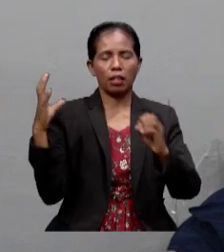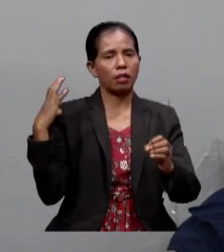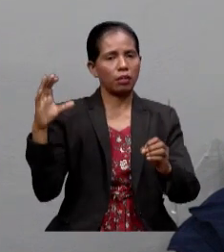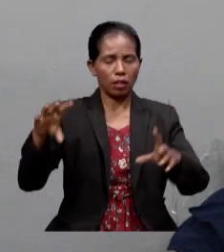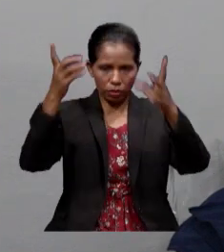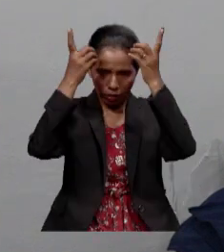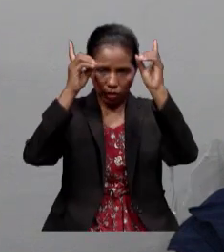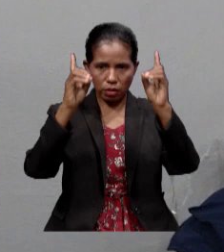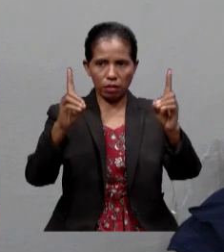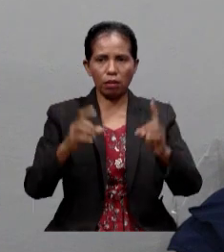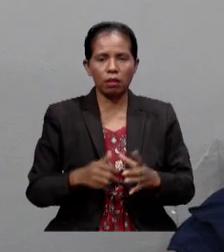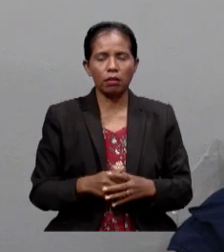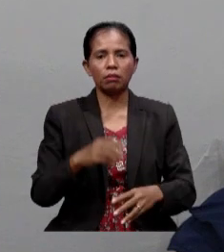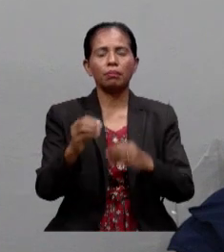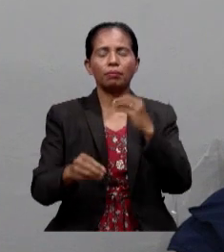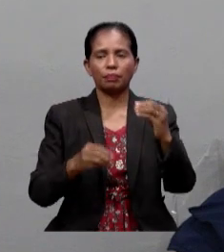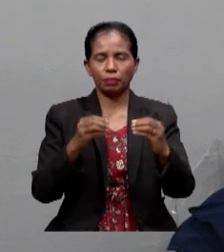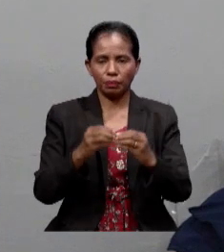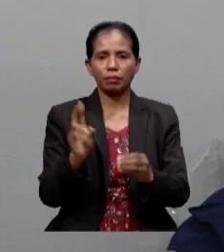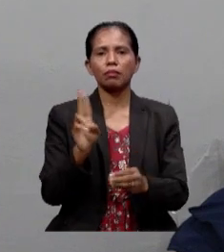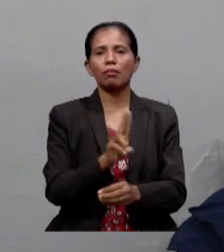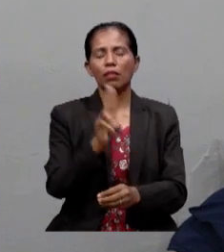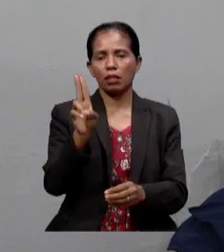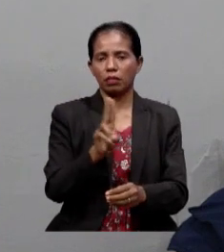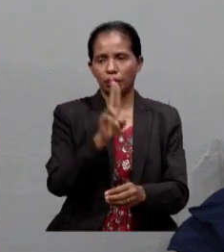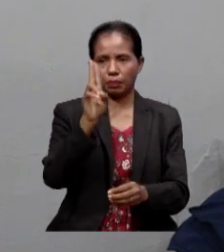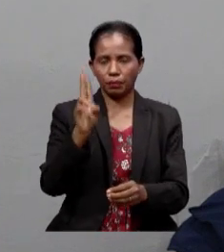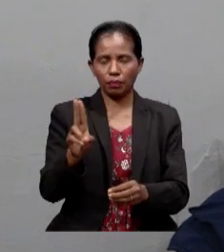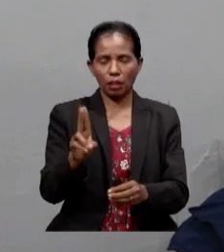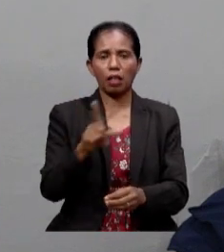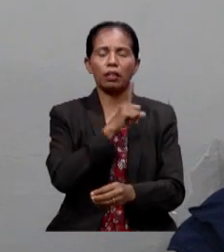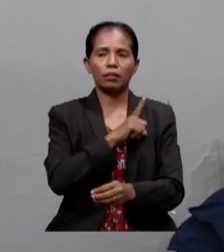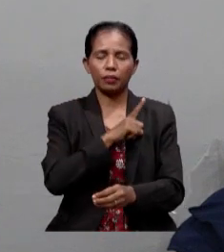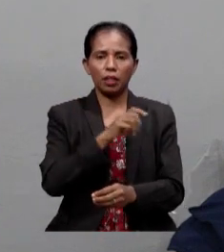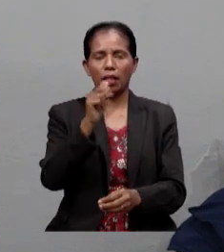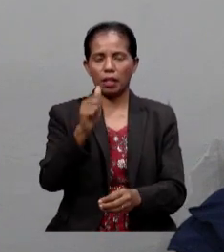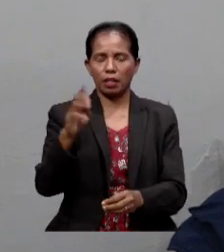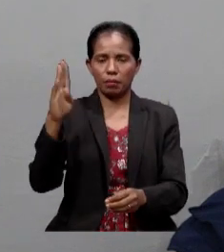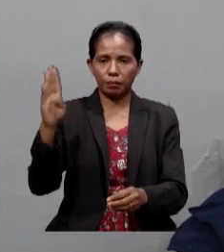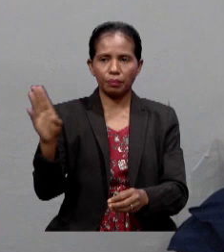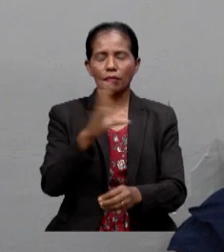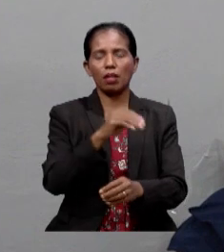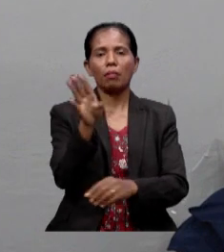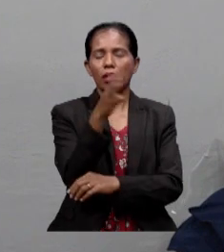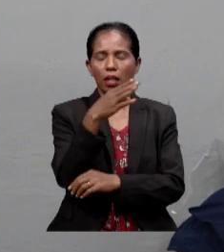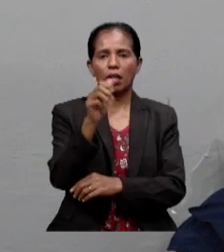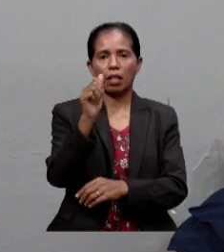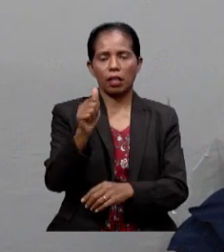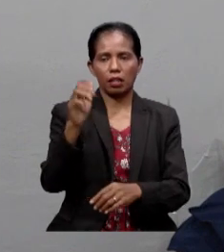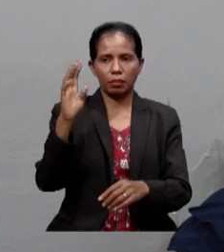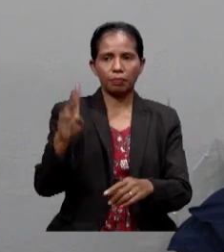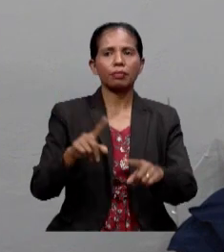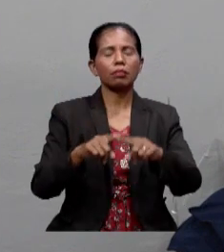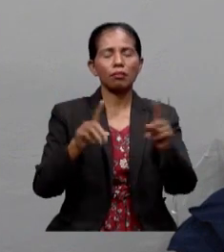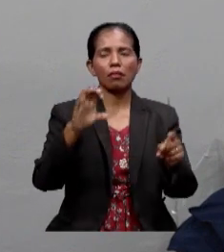decisão Ruma, quando vai atutilizar emblema AKBeca, ou modelo AKBeca, mas